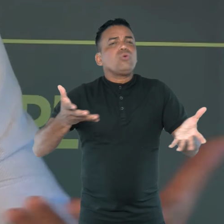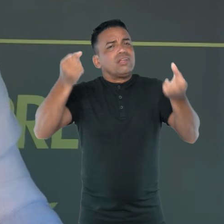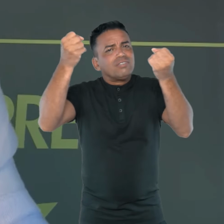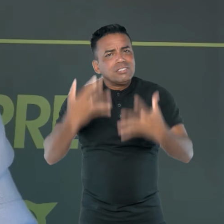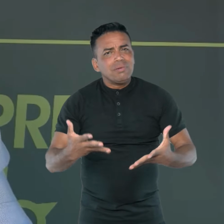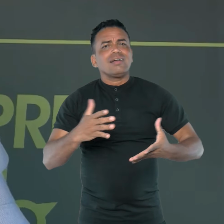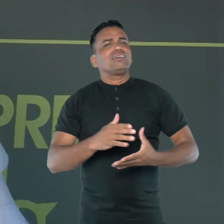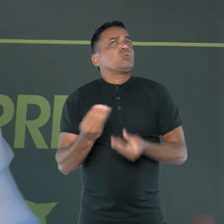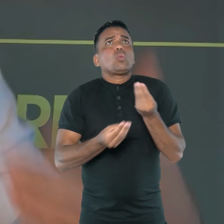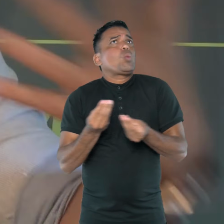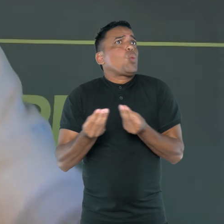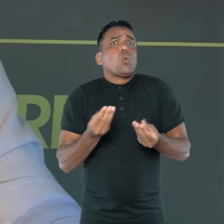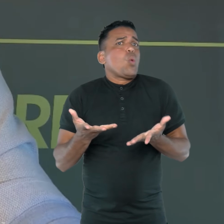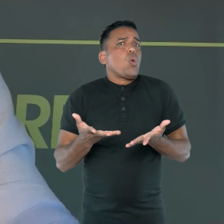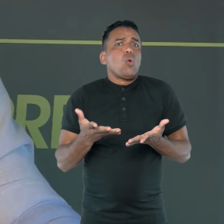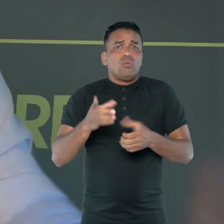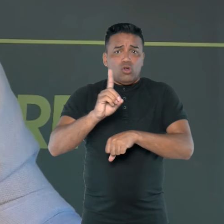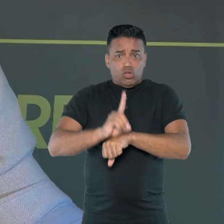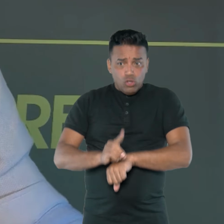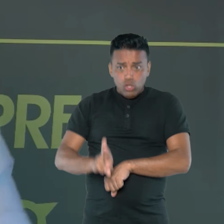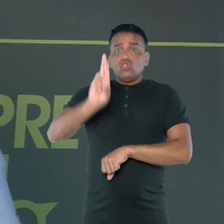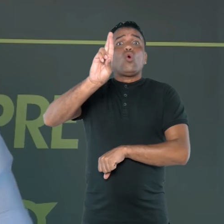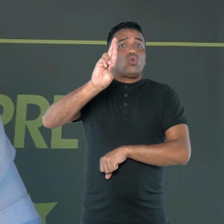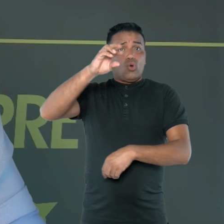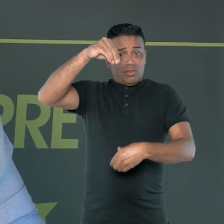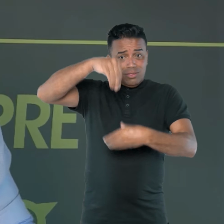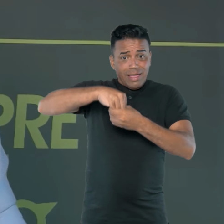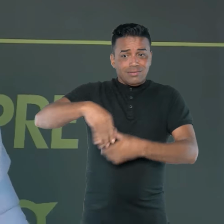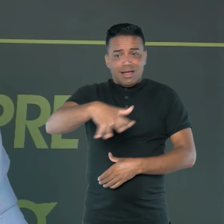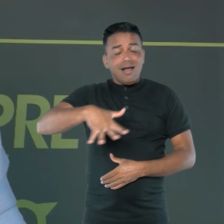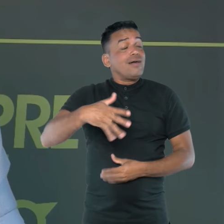Como fazer isso, né? Como doutor no assunto, como fazer isso?